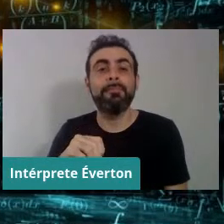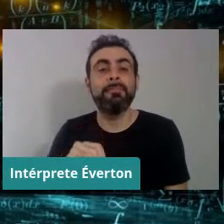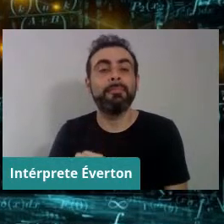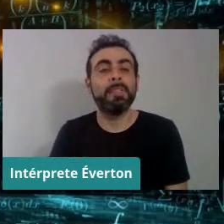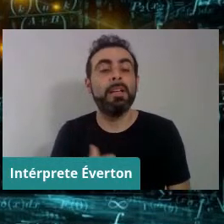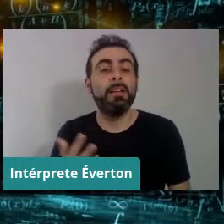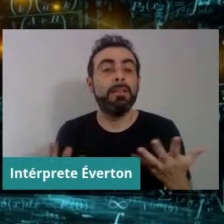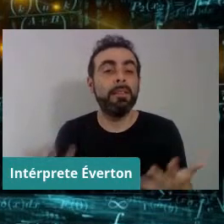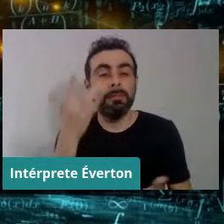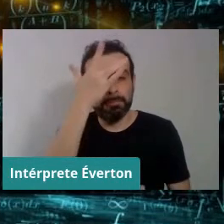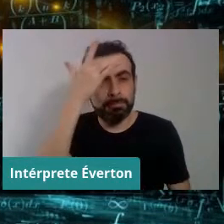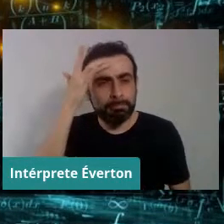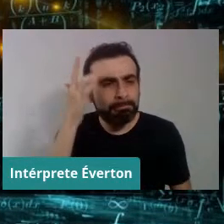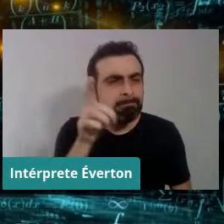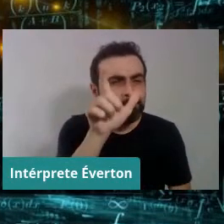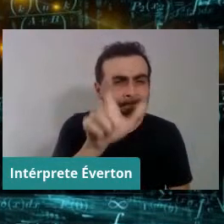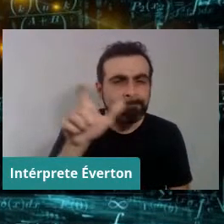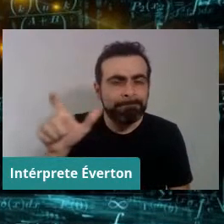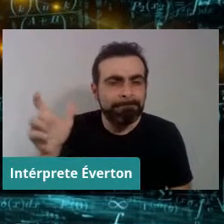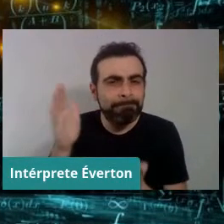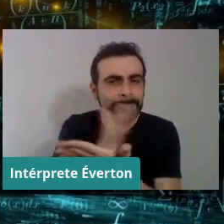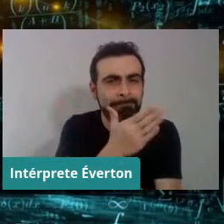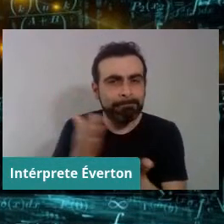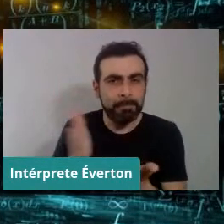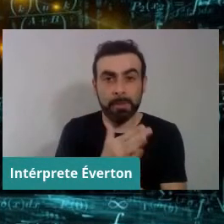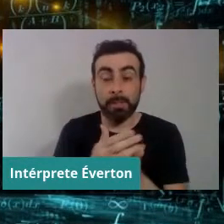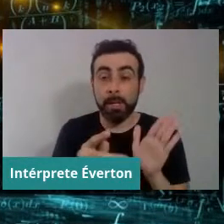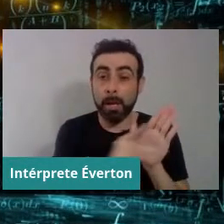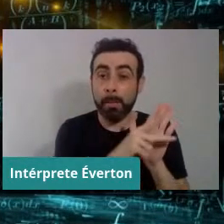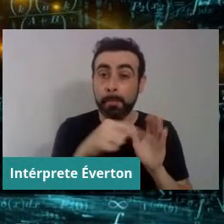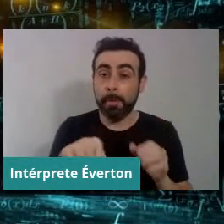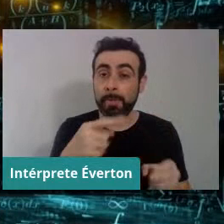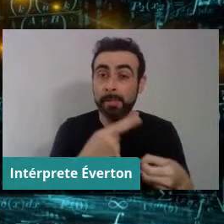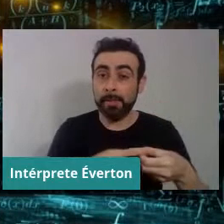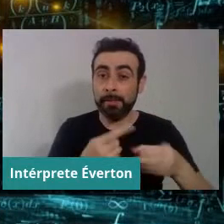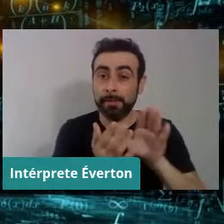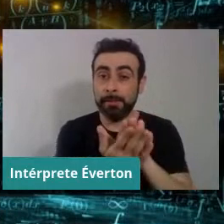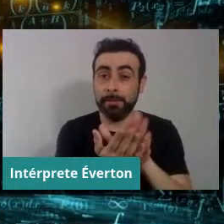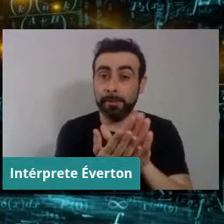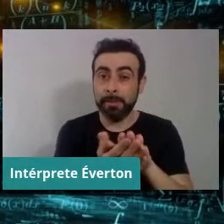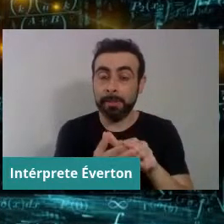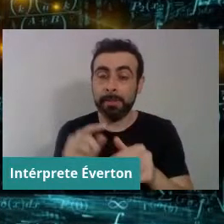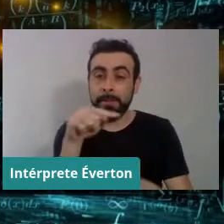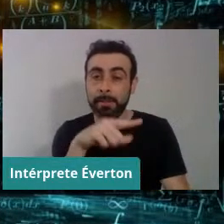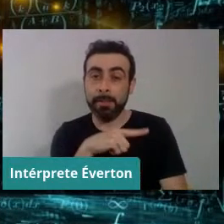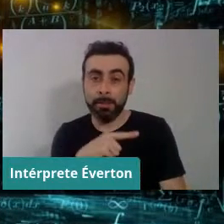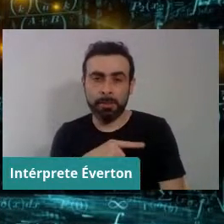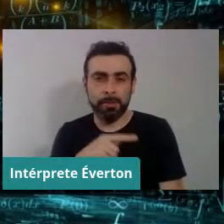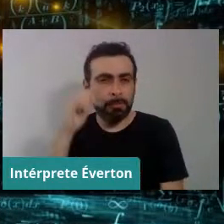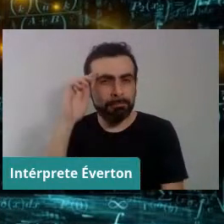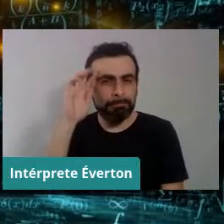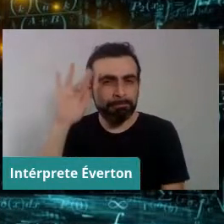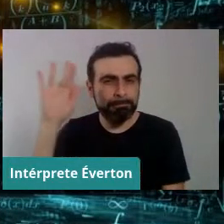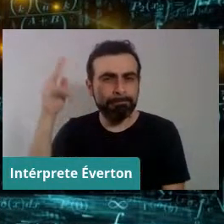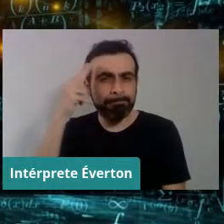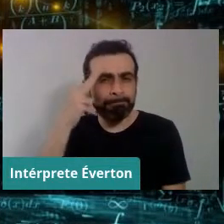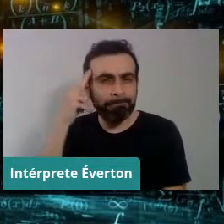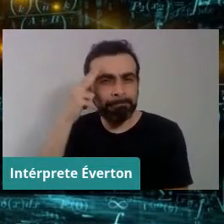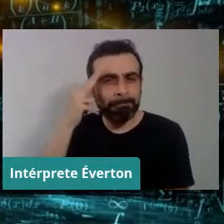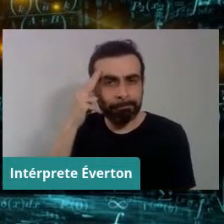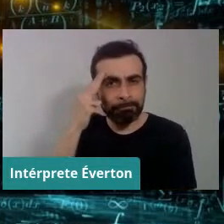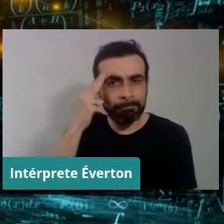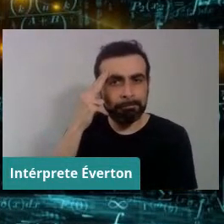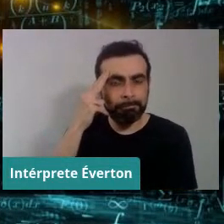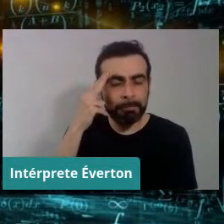Alguns cidadãos de Jacarezinho tinham um sonho e correram